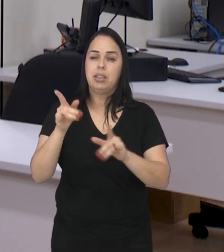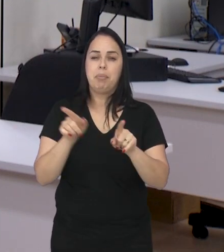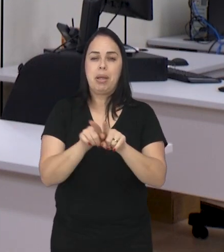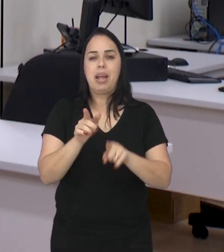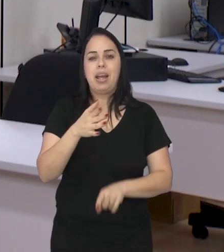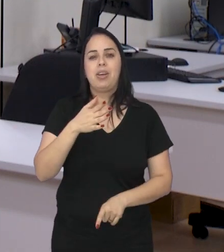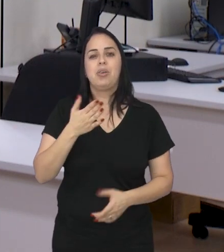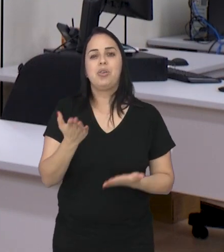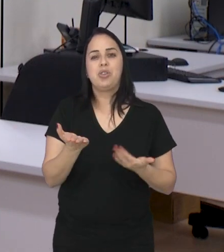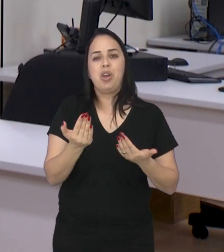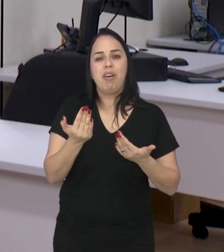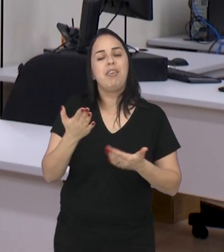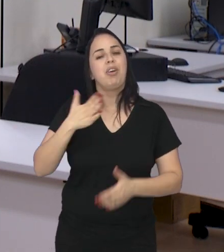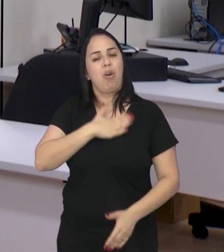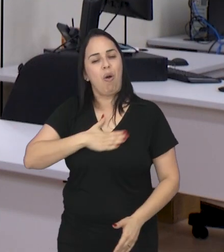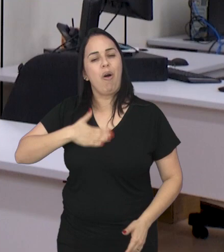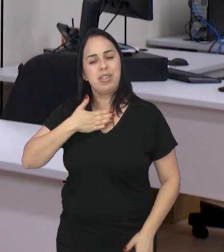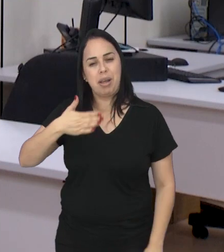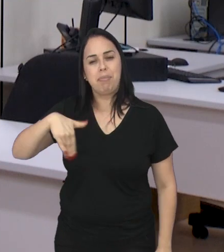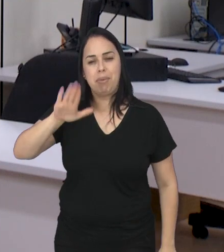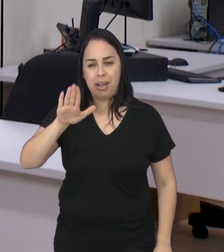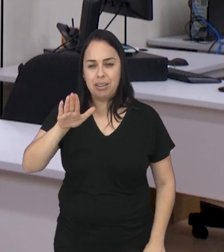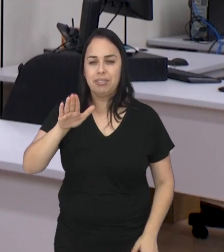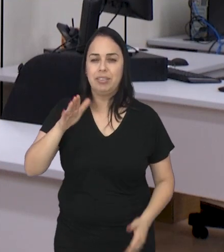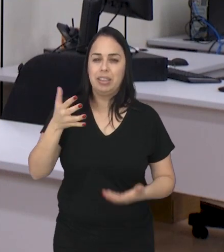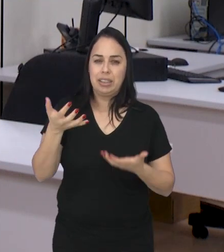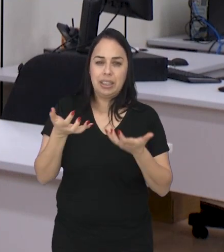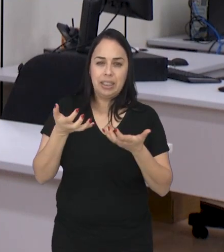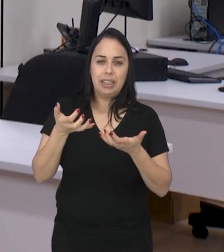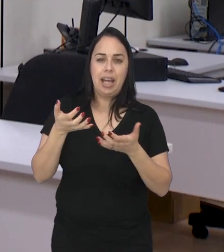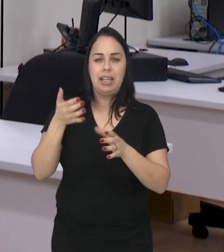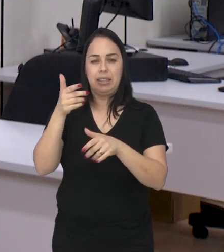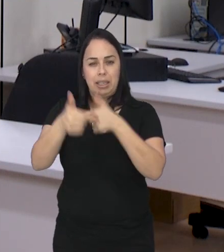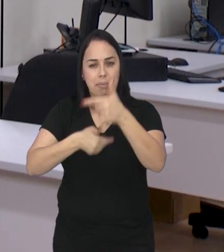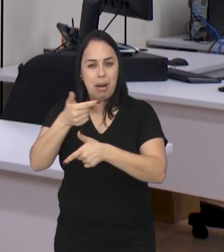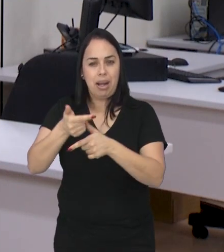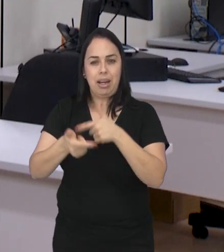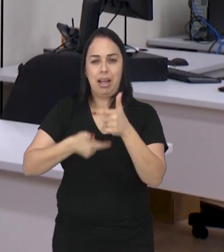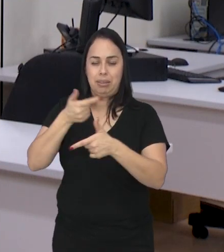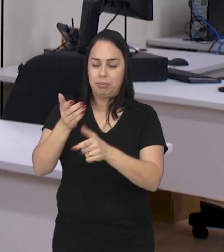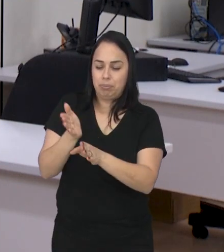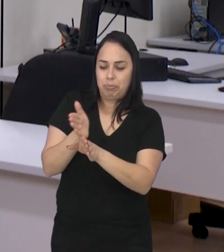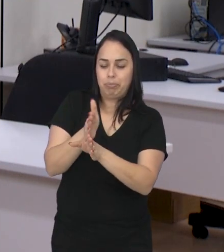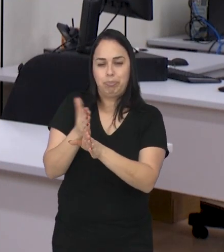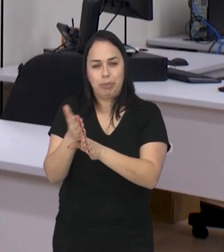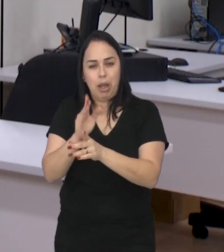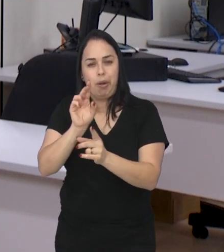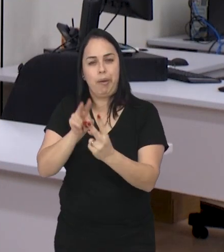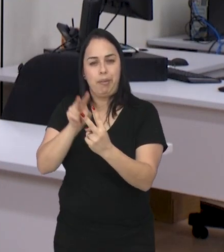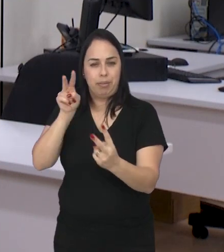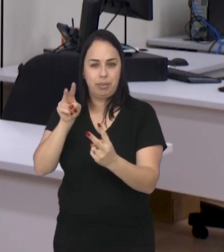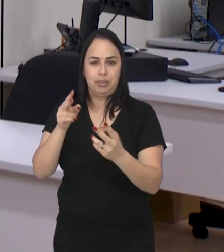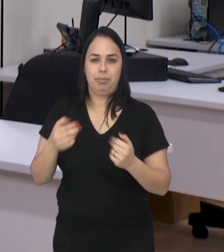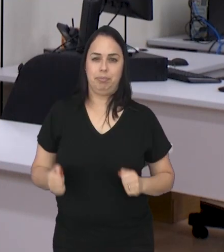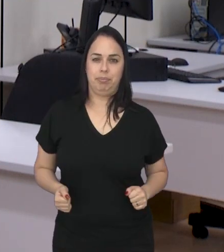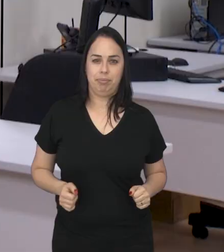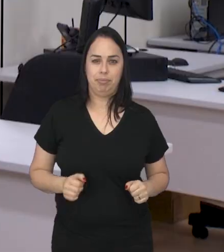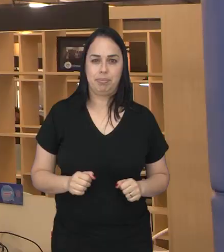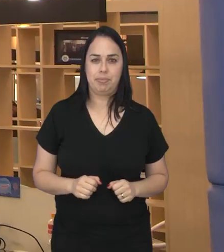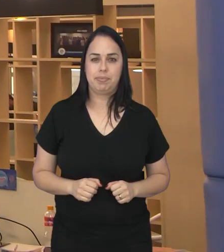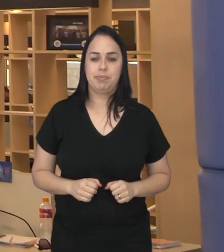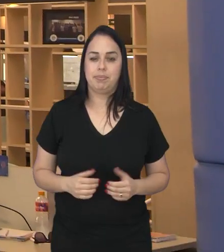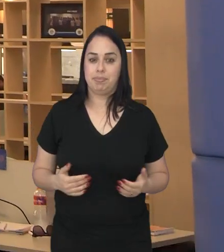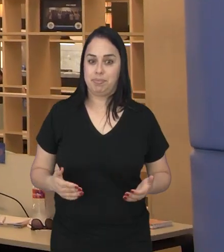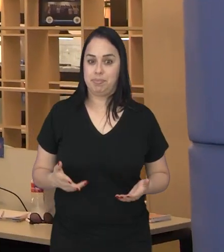atraem Claro cada vez mais um público que busca alternativas de trabalho tradicional confira essa história a partir de agora